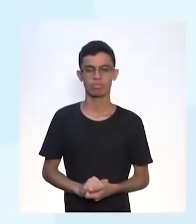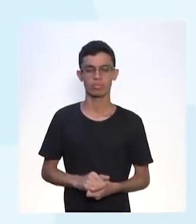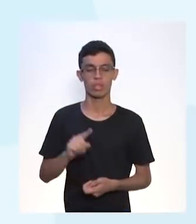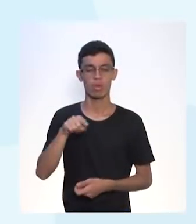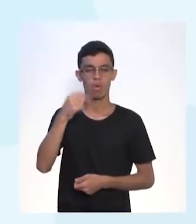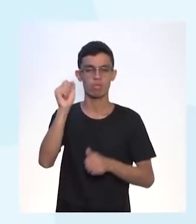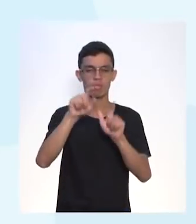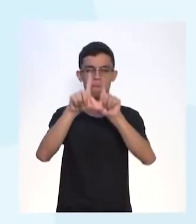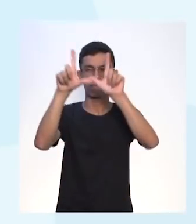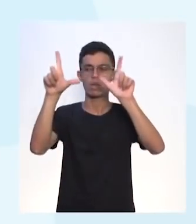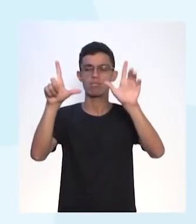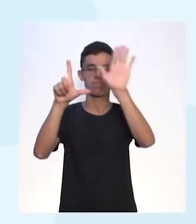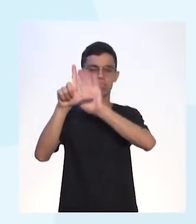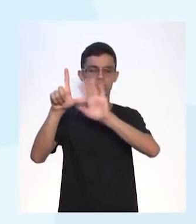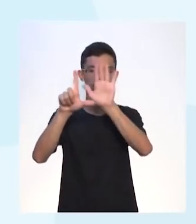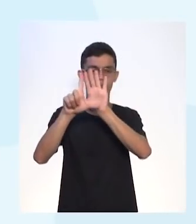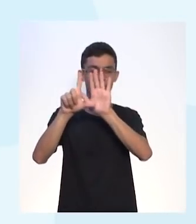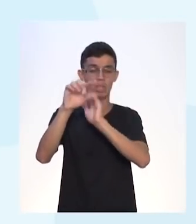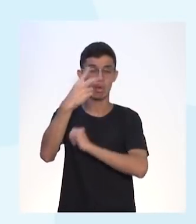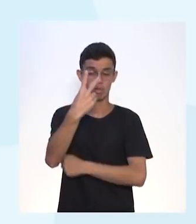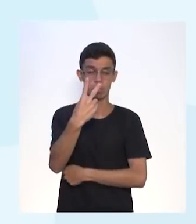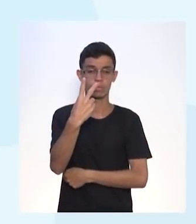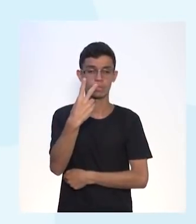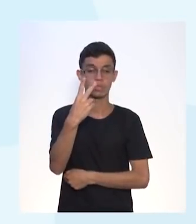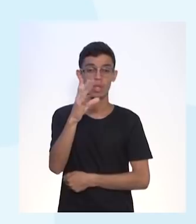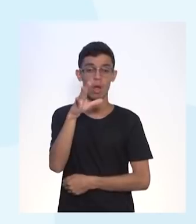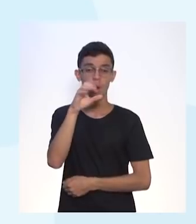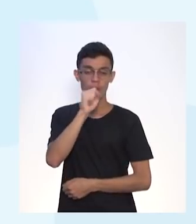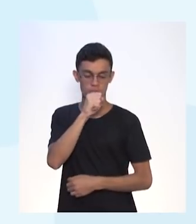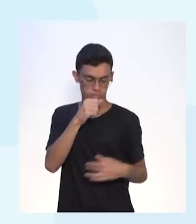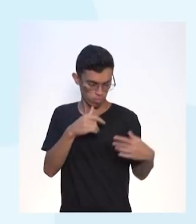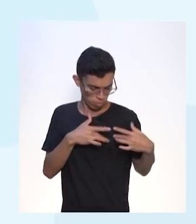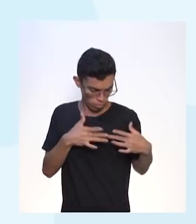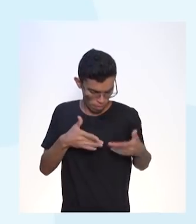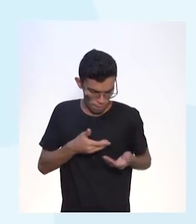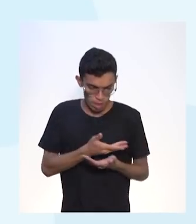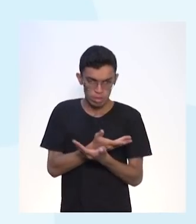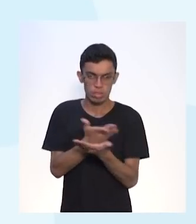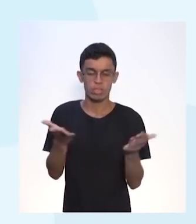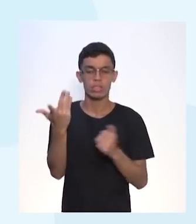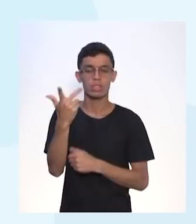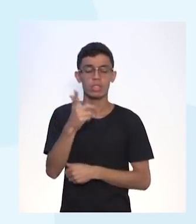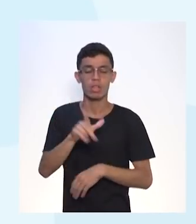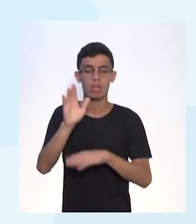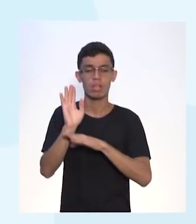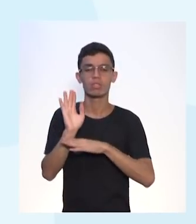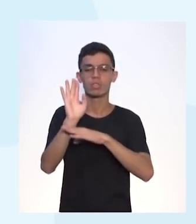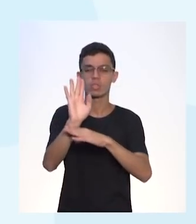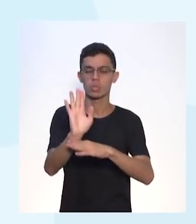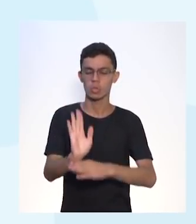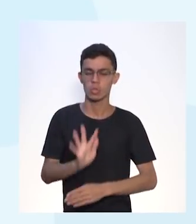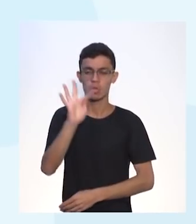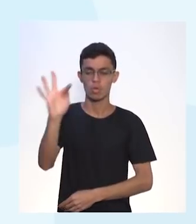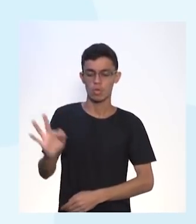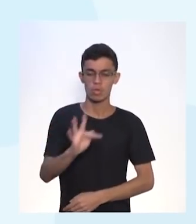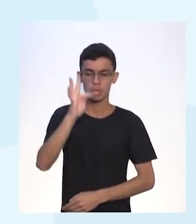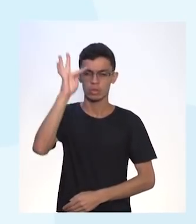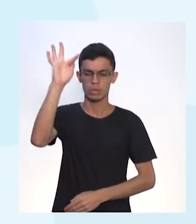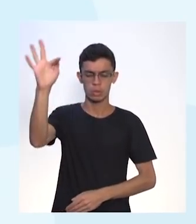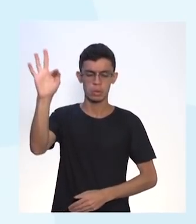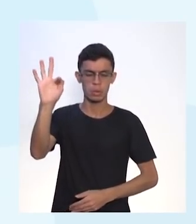Outro cartaz. Cartaz 2. Doe leite materno novamente e ajude a mudar o futuro de